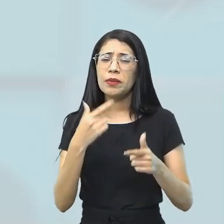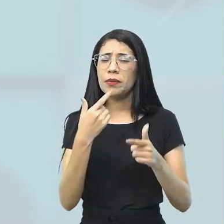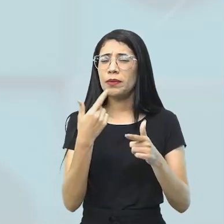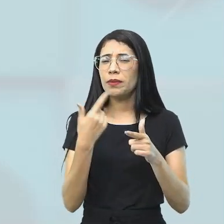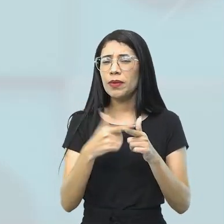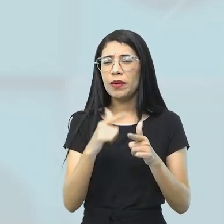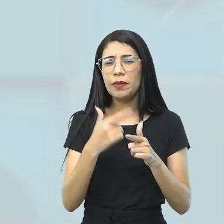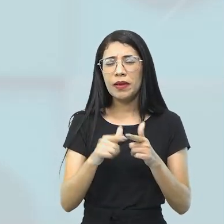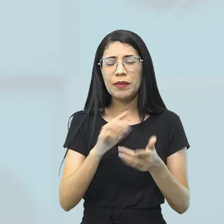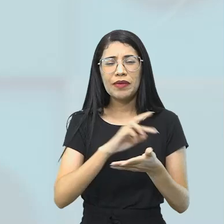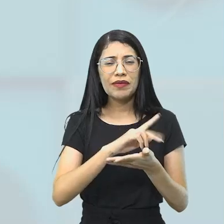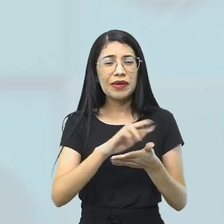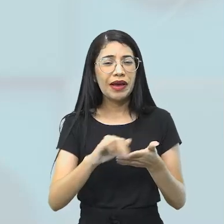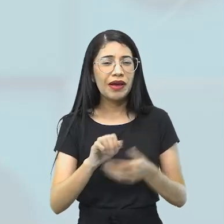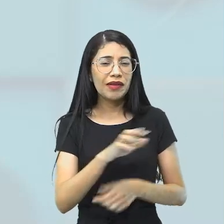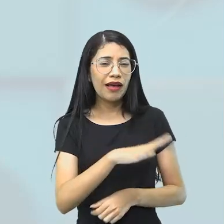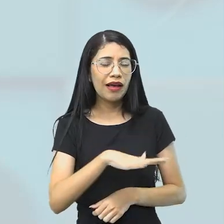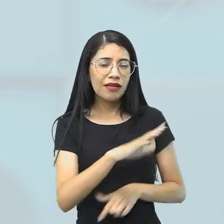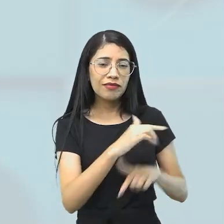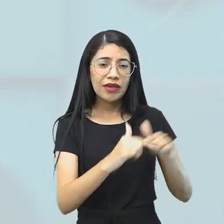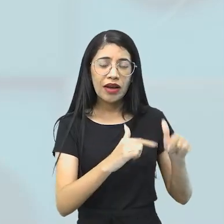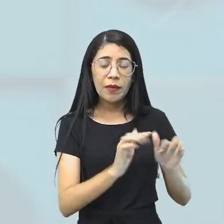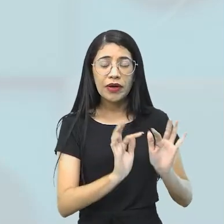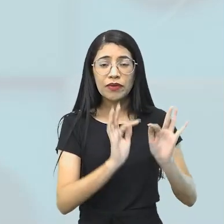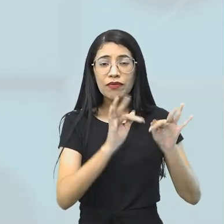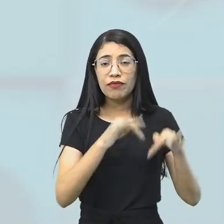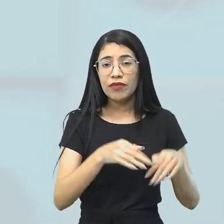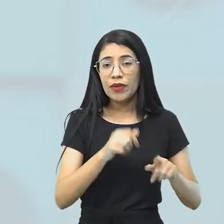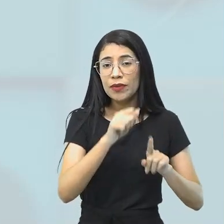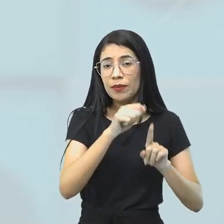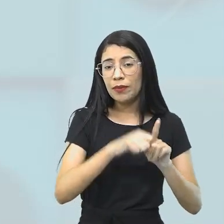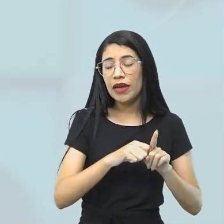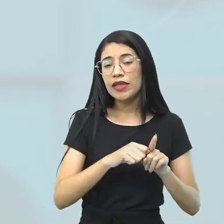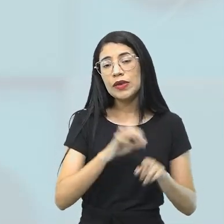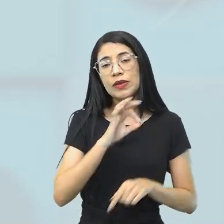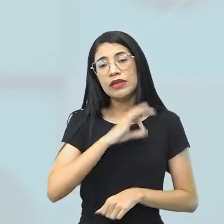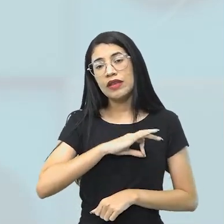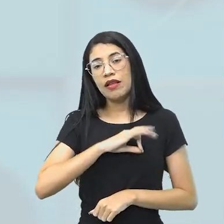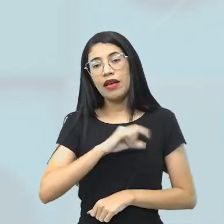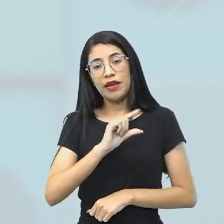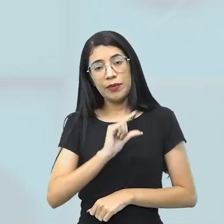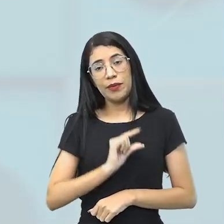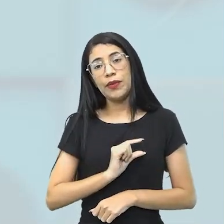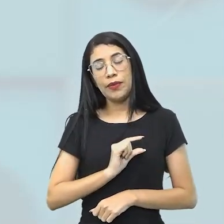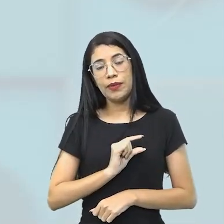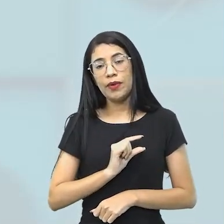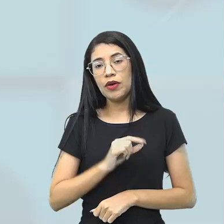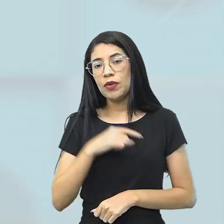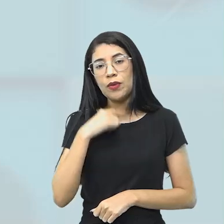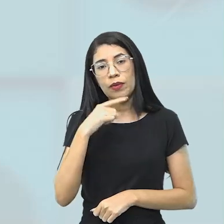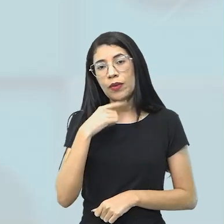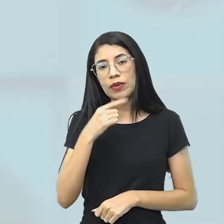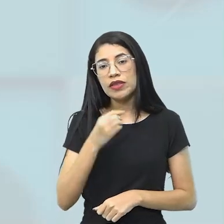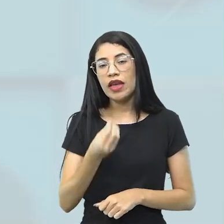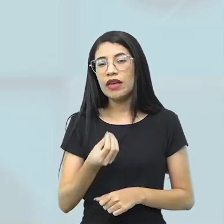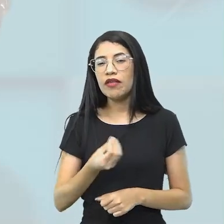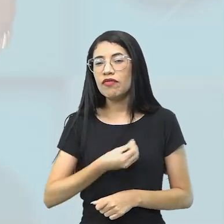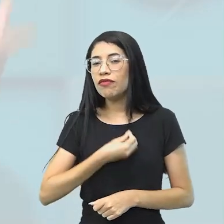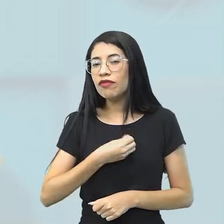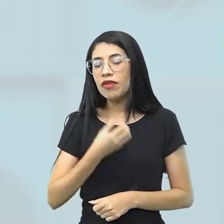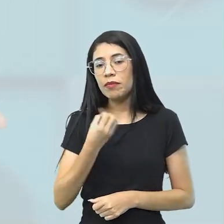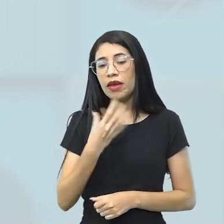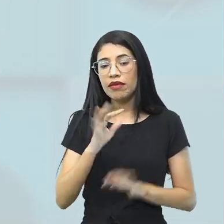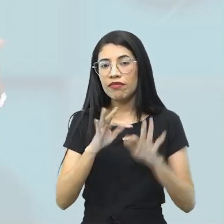seu trabalho, toda a dificuldade, e no final do mês o salário ainda é pequeno, que não supre a necessidade de uma pessoa, imagina